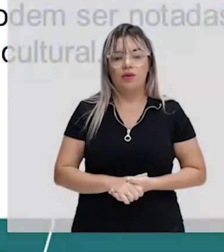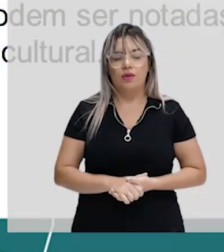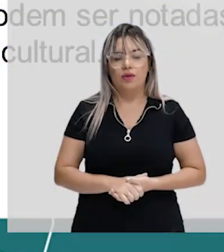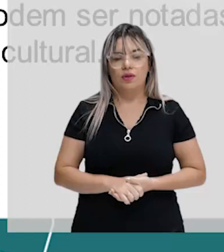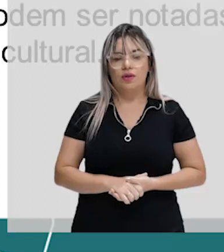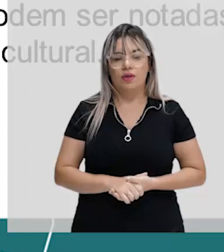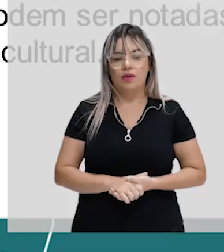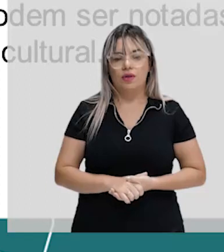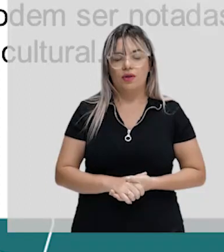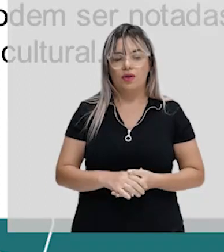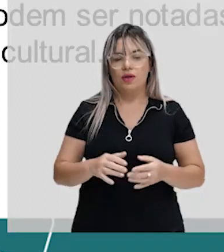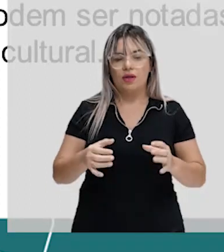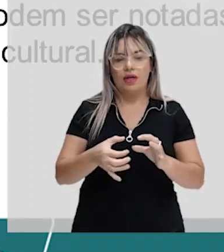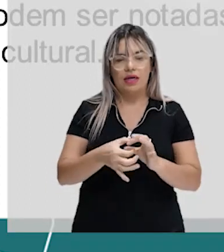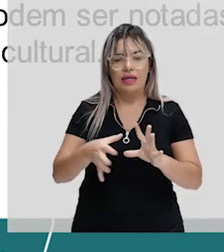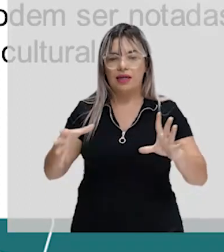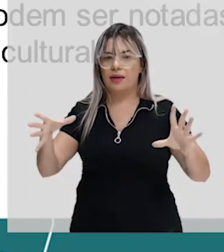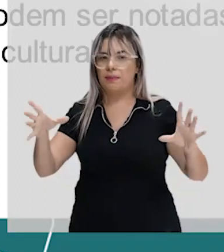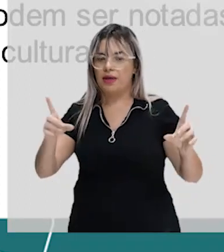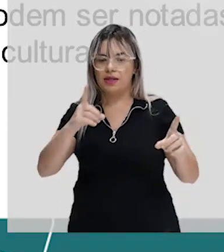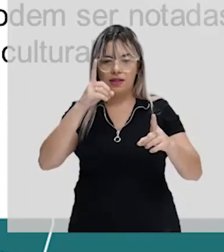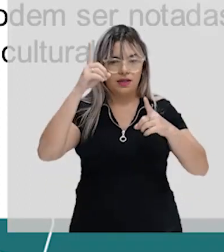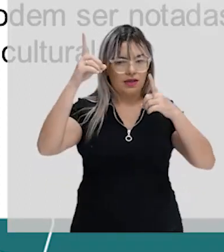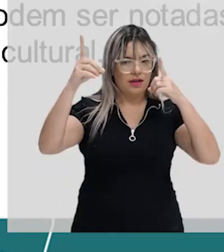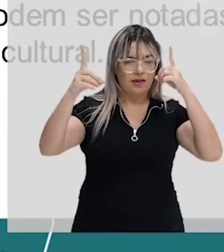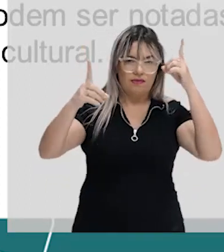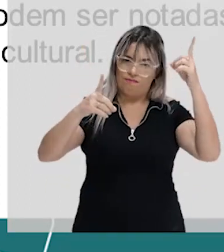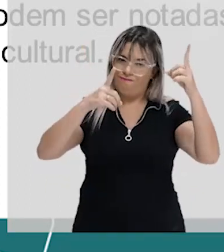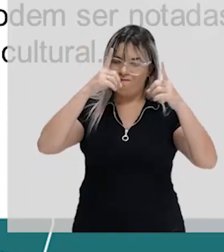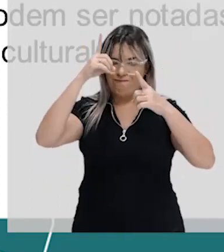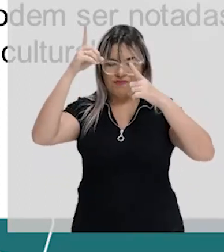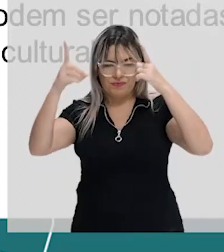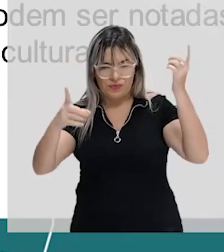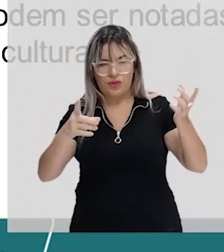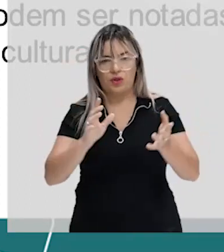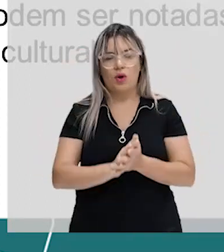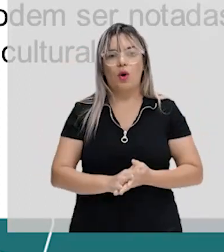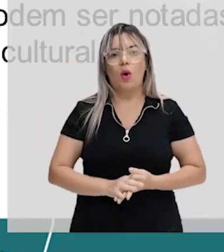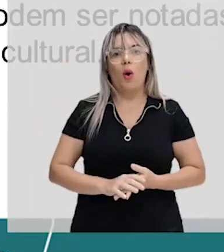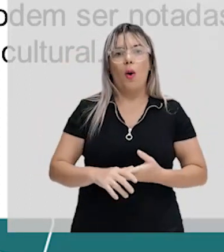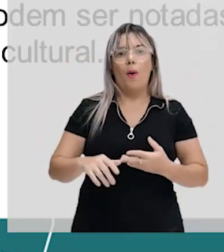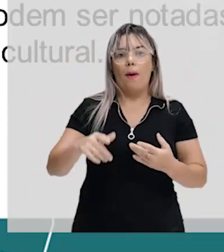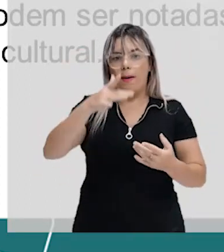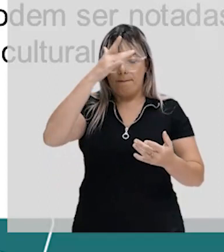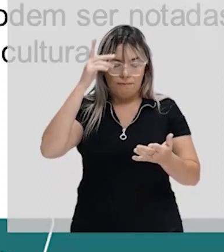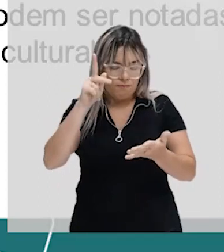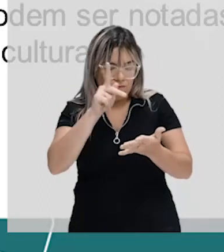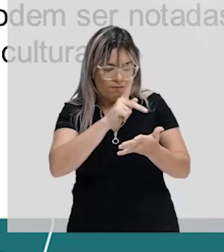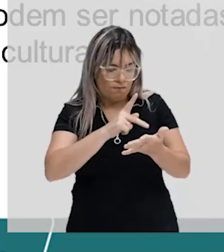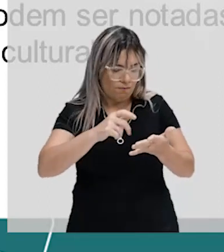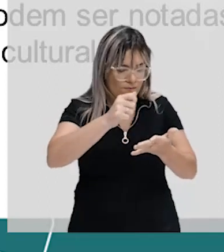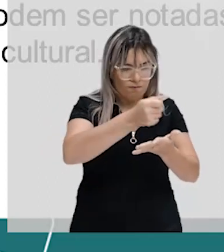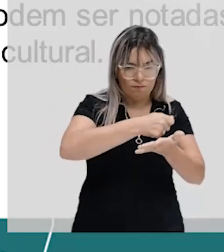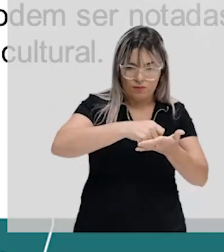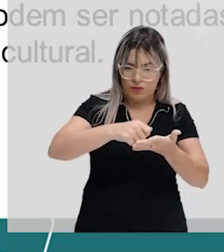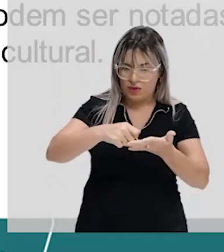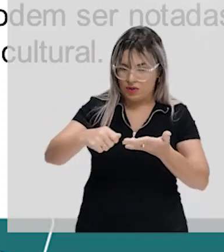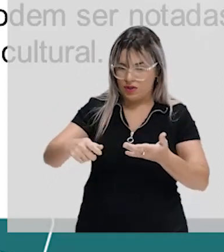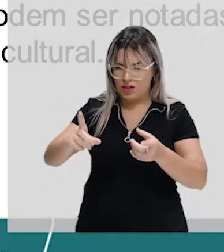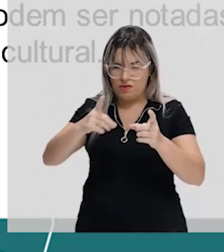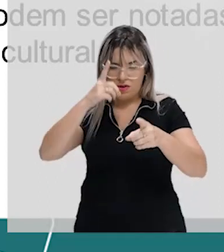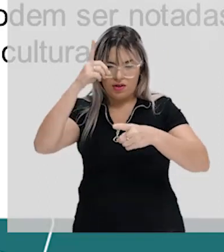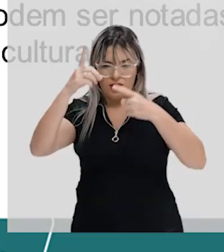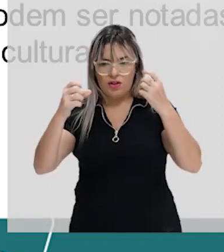Liberdade na criação. O poeta, o escritor, ele pode inventar novas maneiras